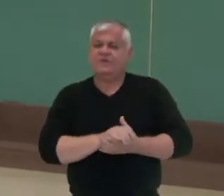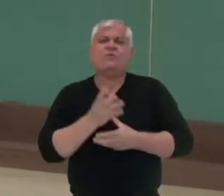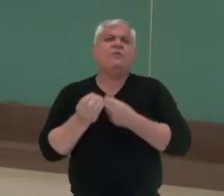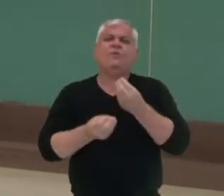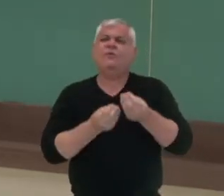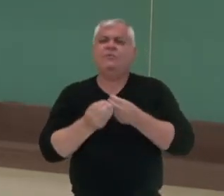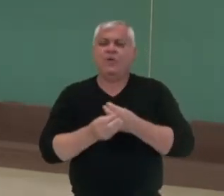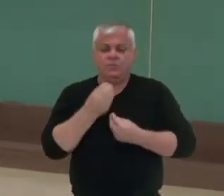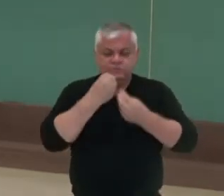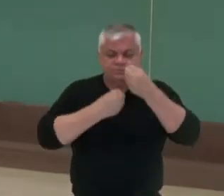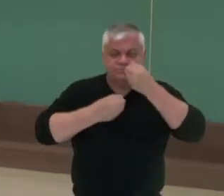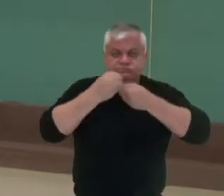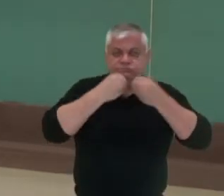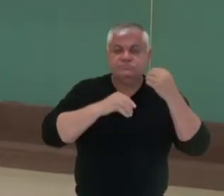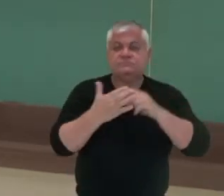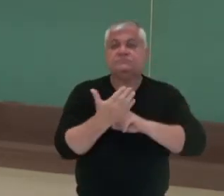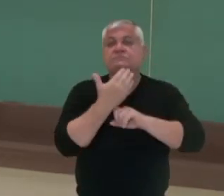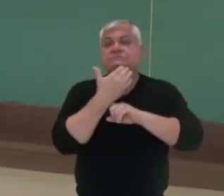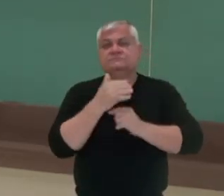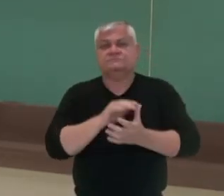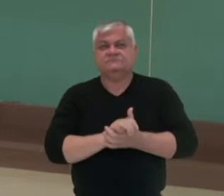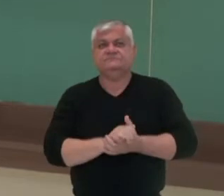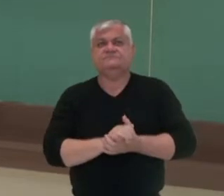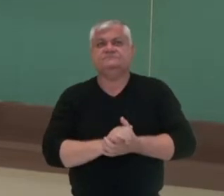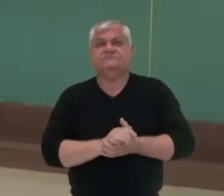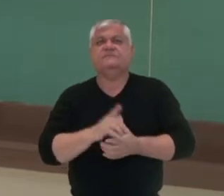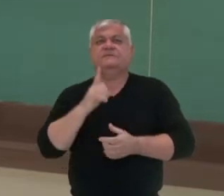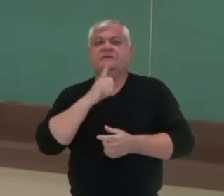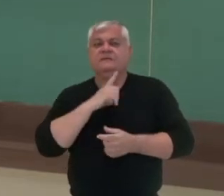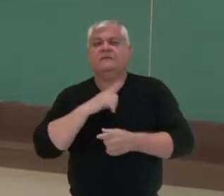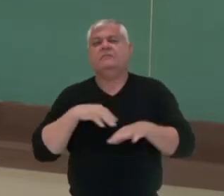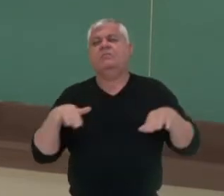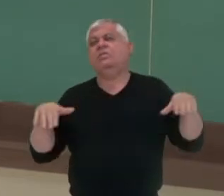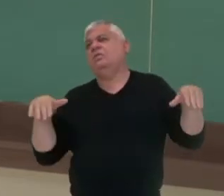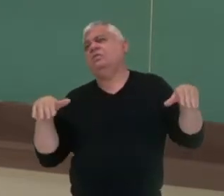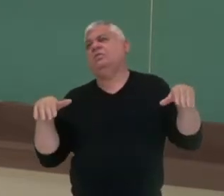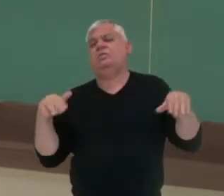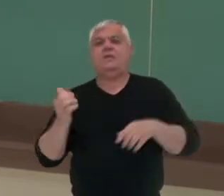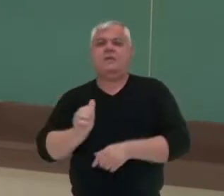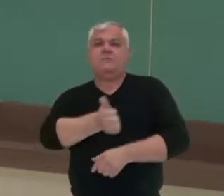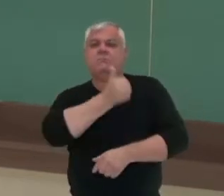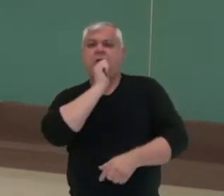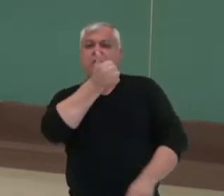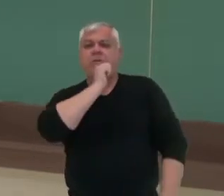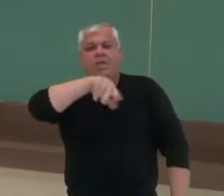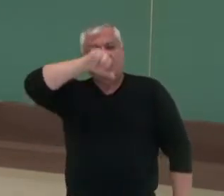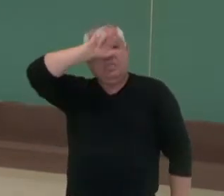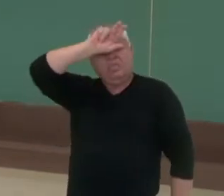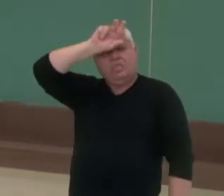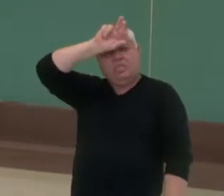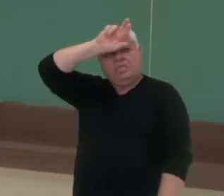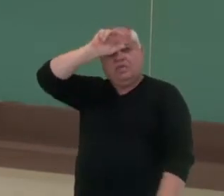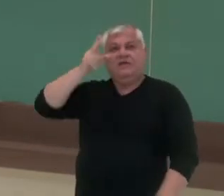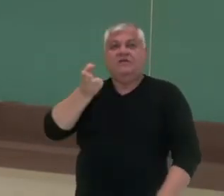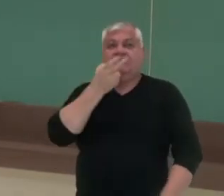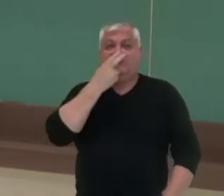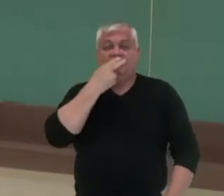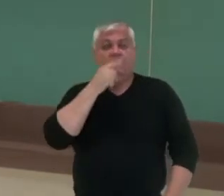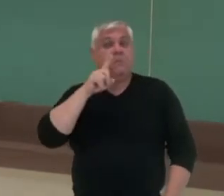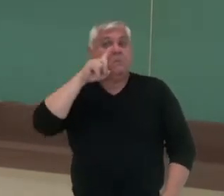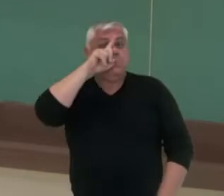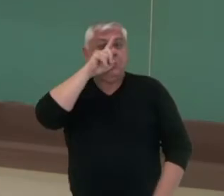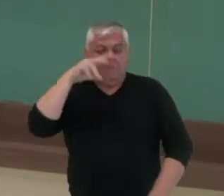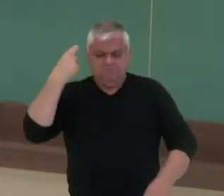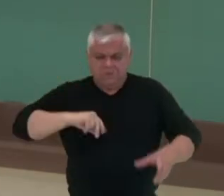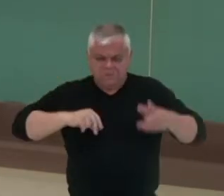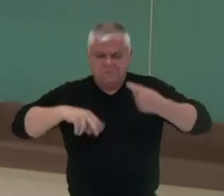a alimentação afeta isso? Então, olha, sedentarismo, álcool e fumo estão entre os principais vilões da saúde do